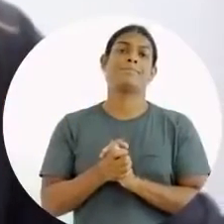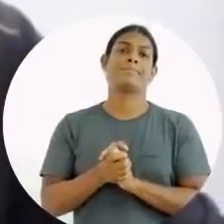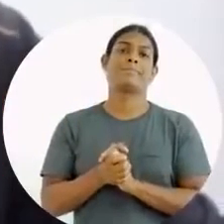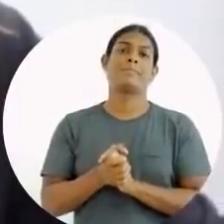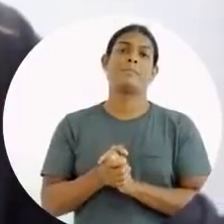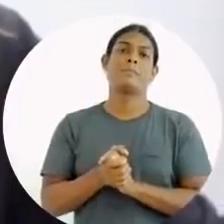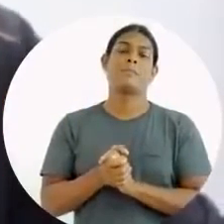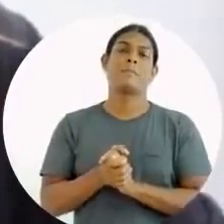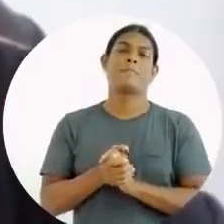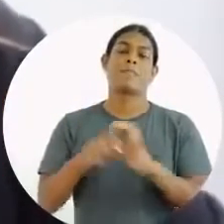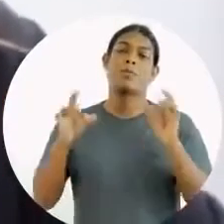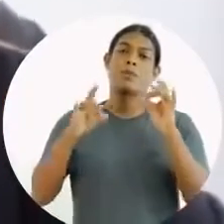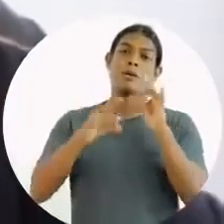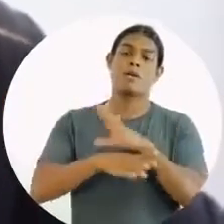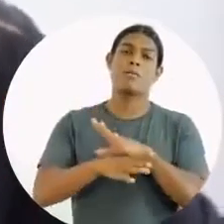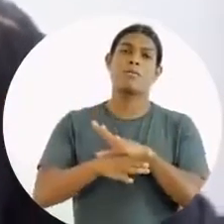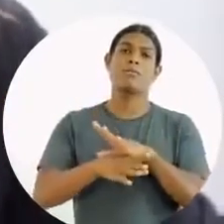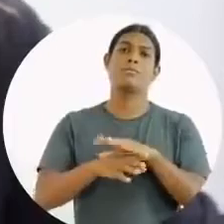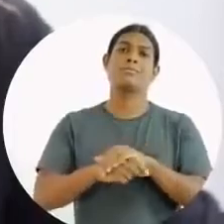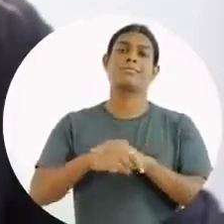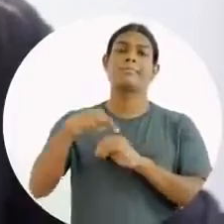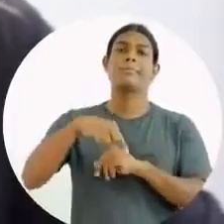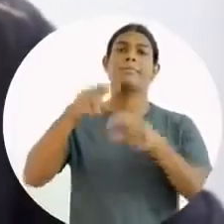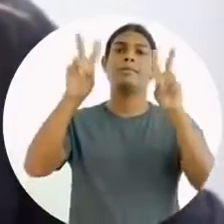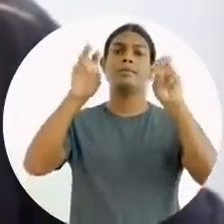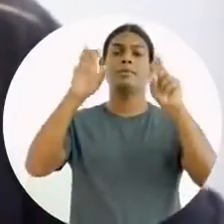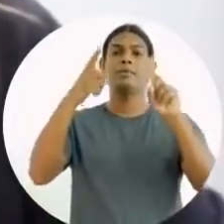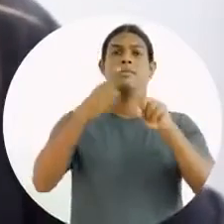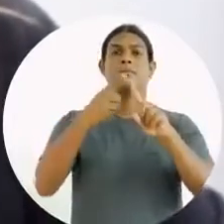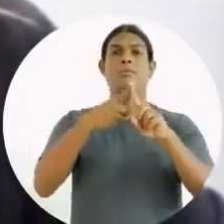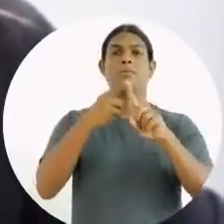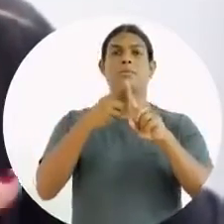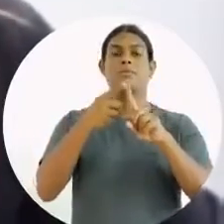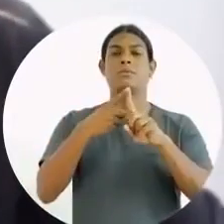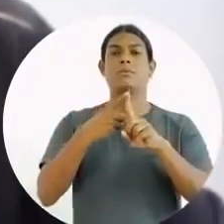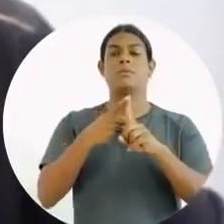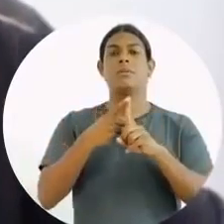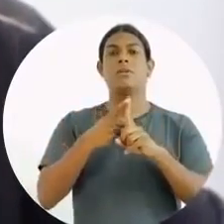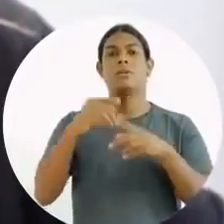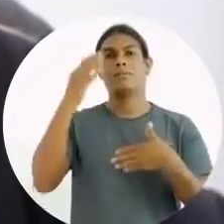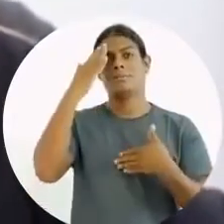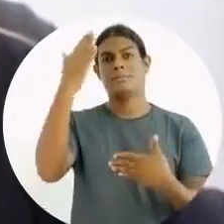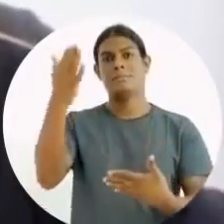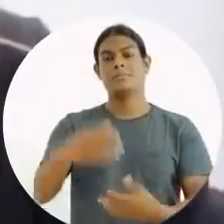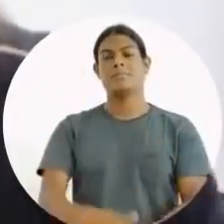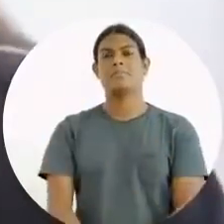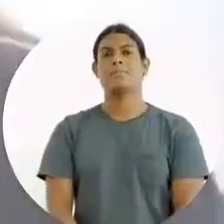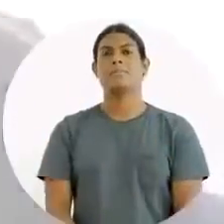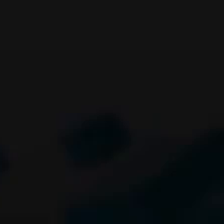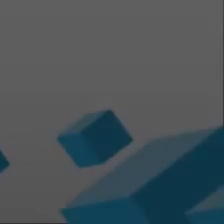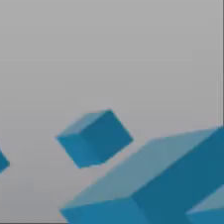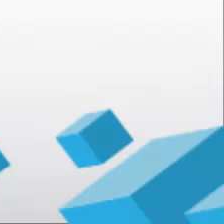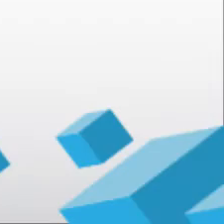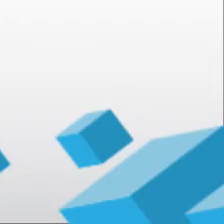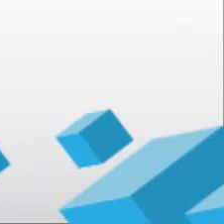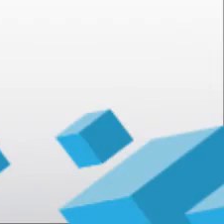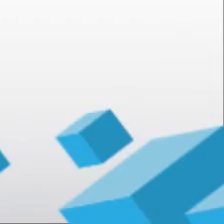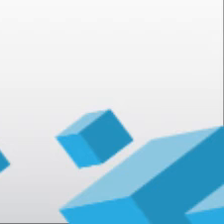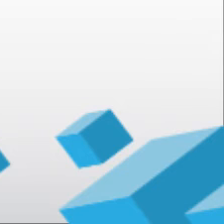eu me despeço nessa primeira competência. Foi um prazer estar com vocês nesse momento. Aguardo vocês na segunda competência.